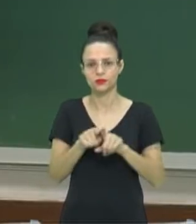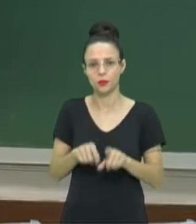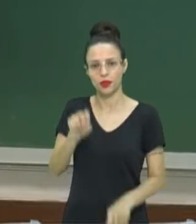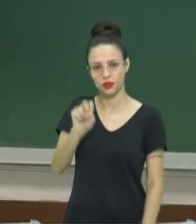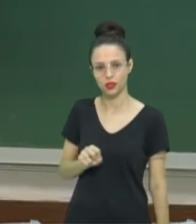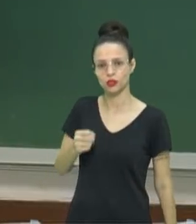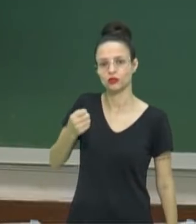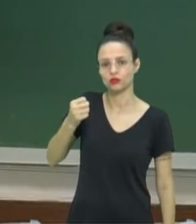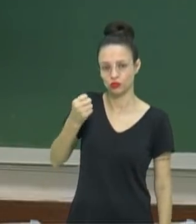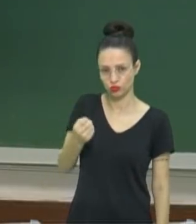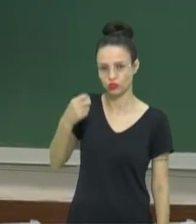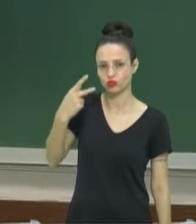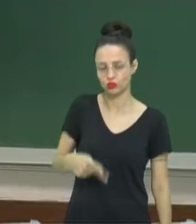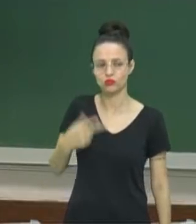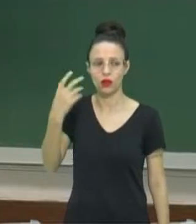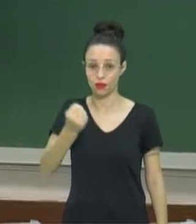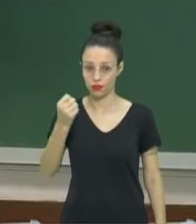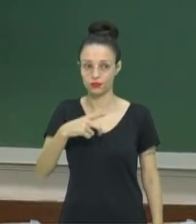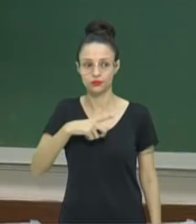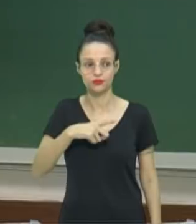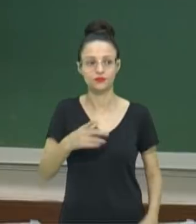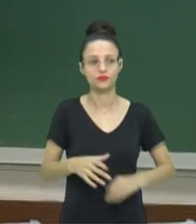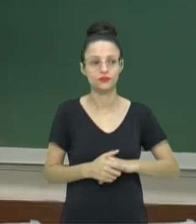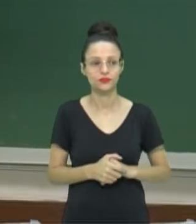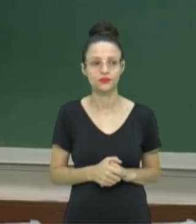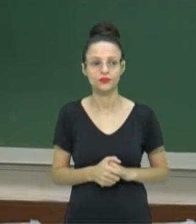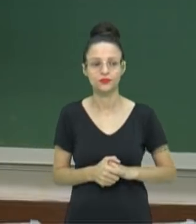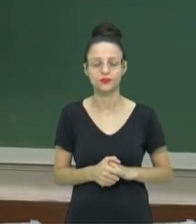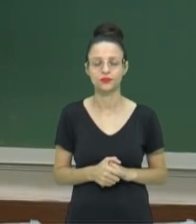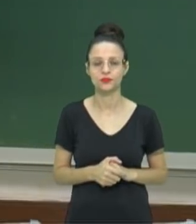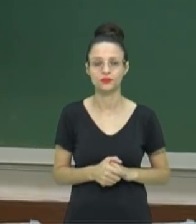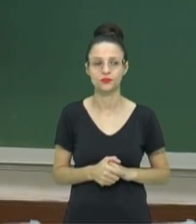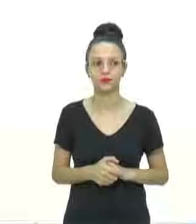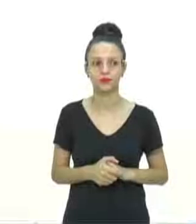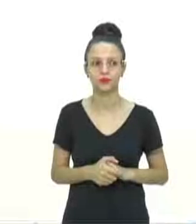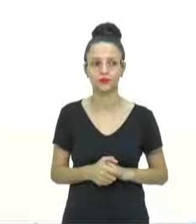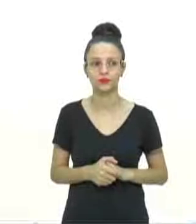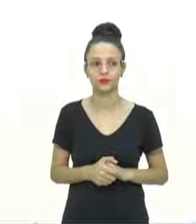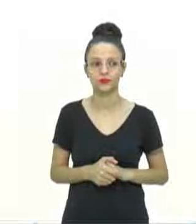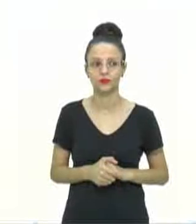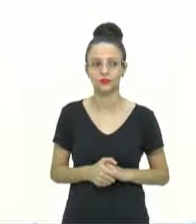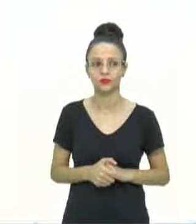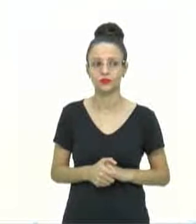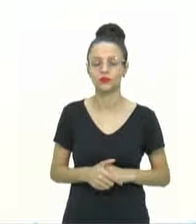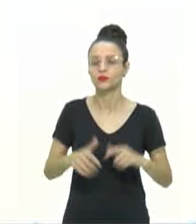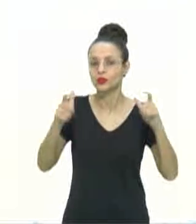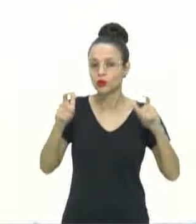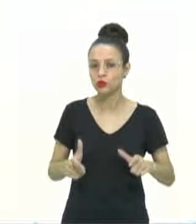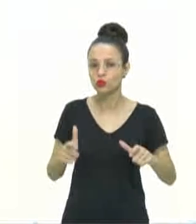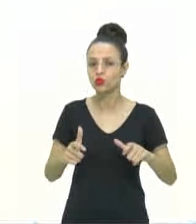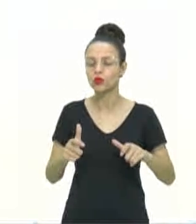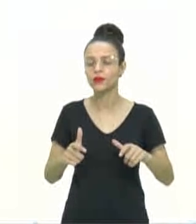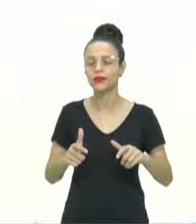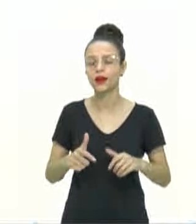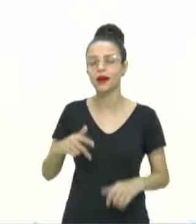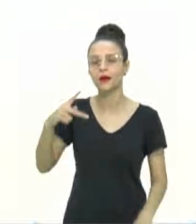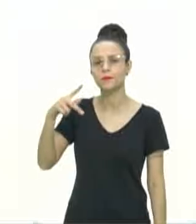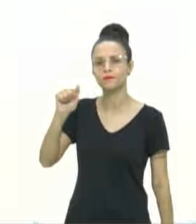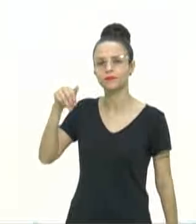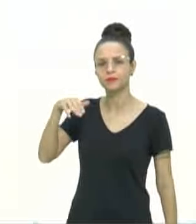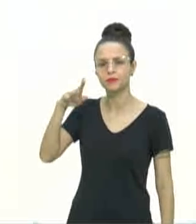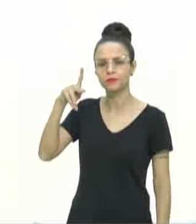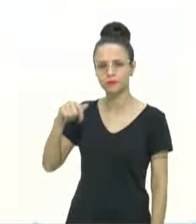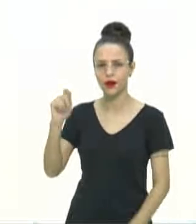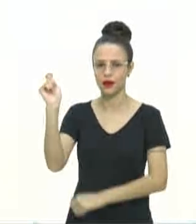região sul, certo? Nós vamos ter ali, na Campanha Gaúcha, que é uma região lá do Pampa, no Rio Grande do